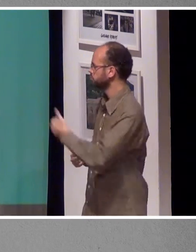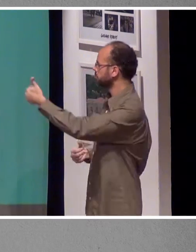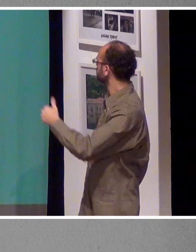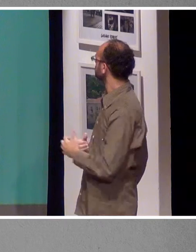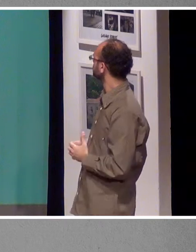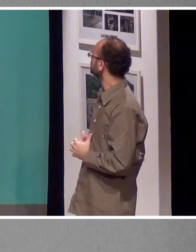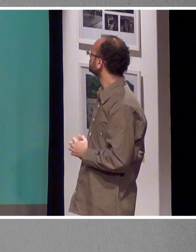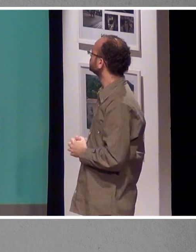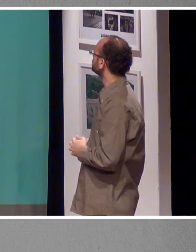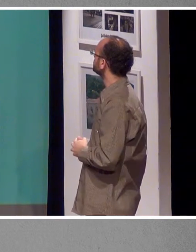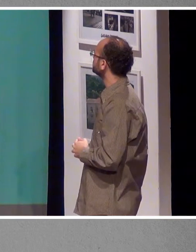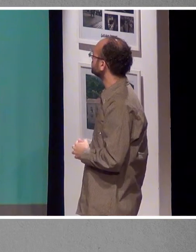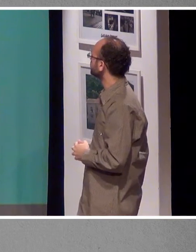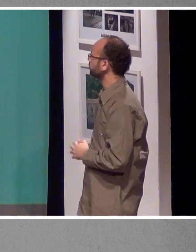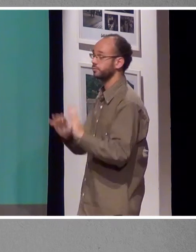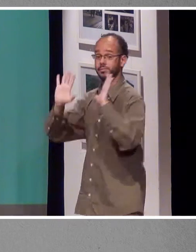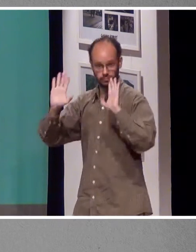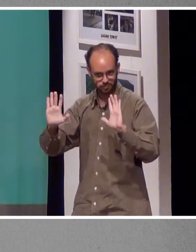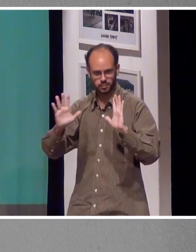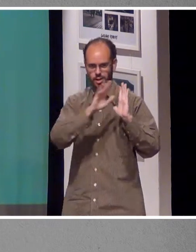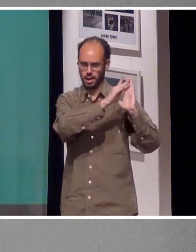falando sobre essa temática.